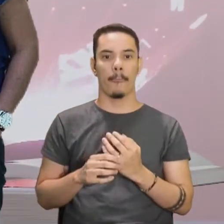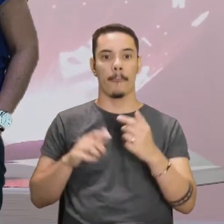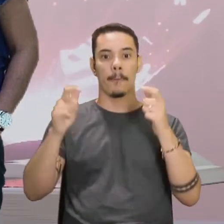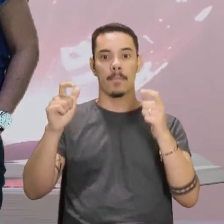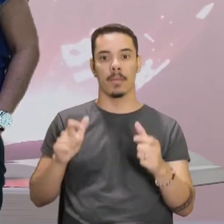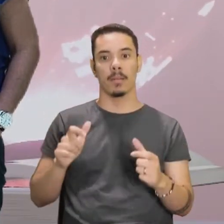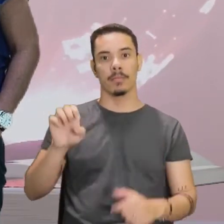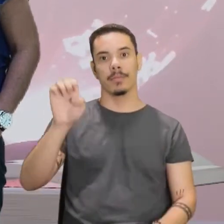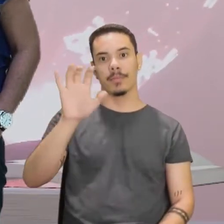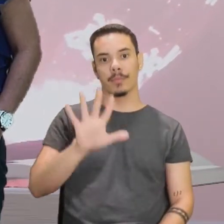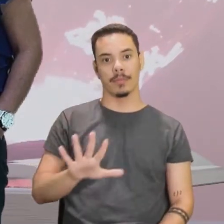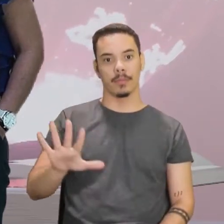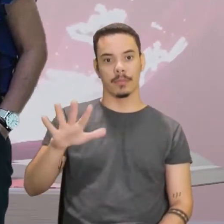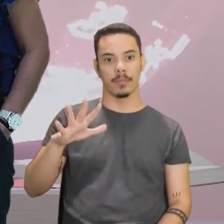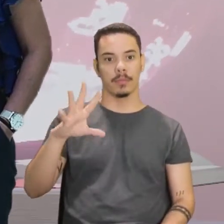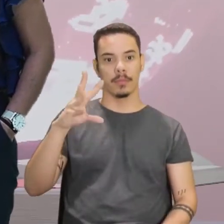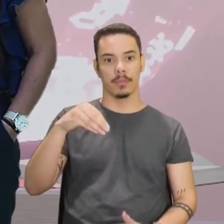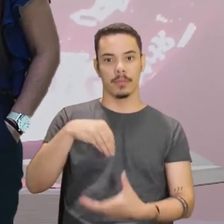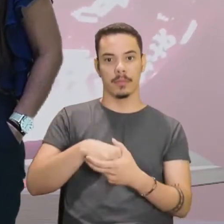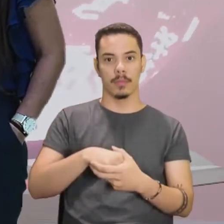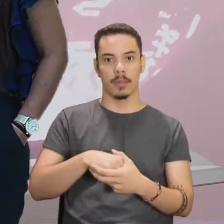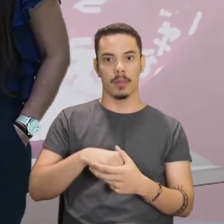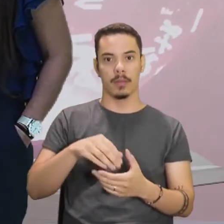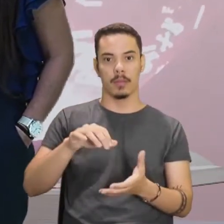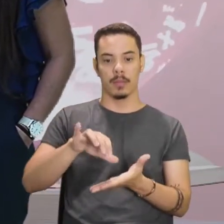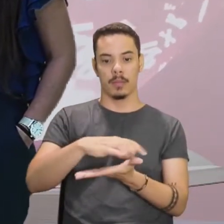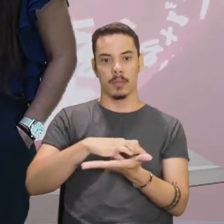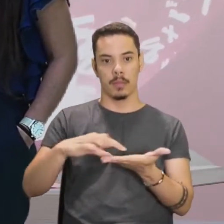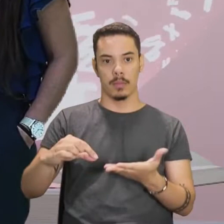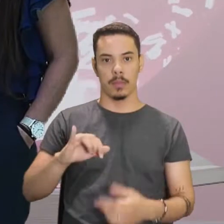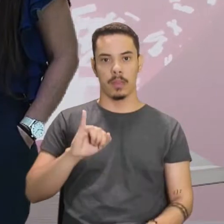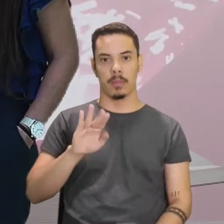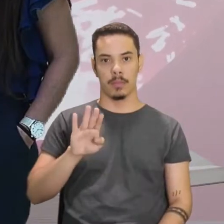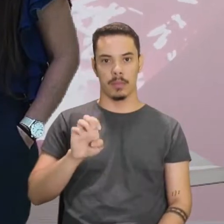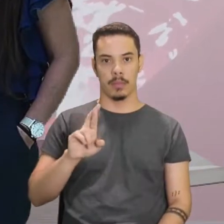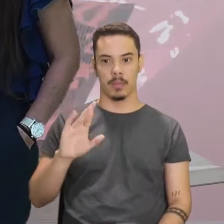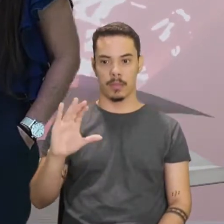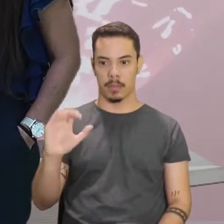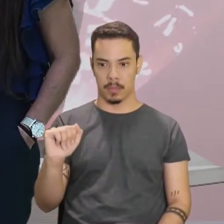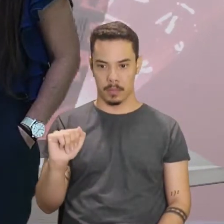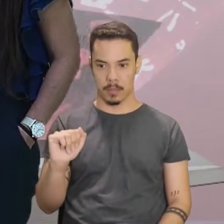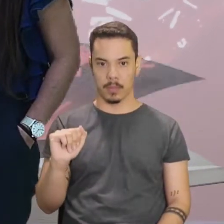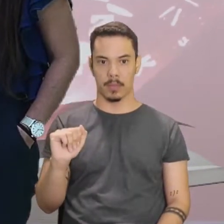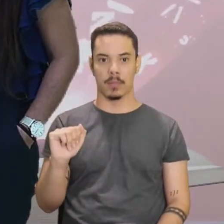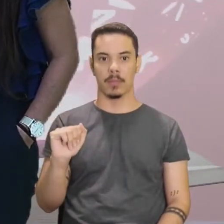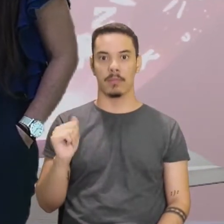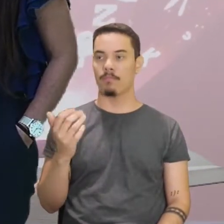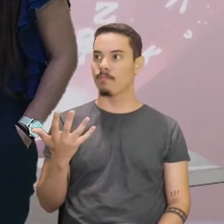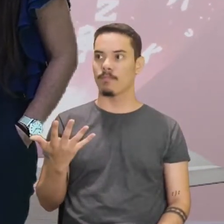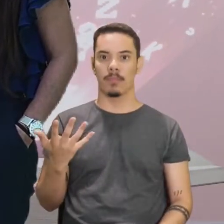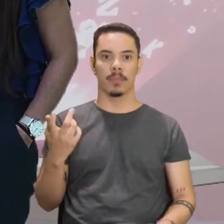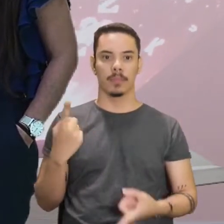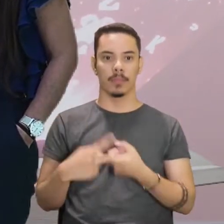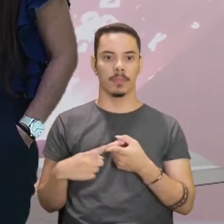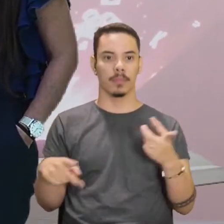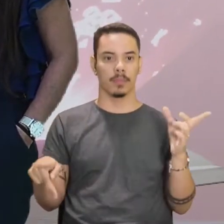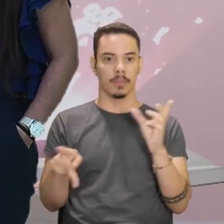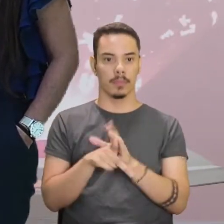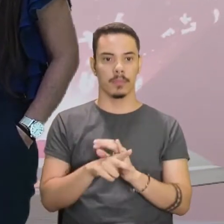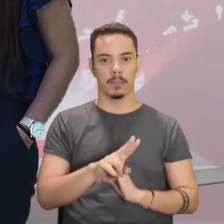Europa, na região da Península Ibérica. Essa Península Ibérica, pelo